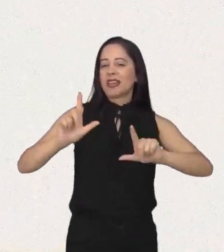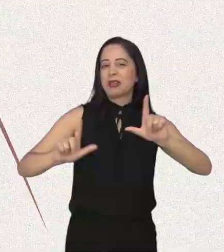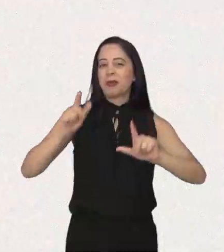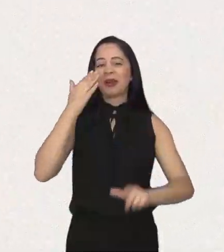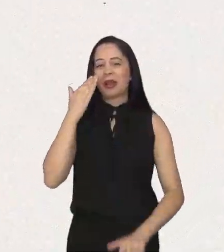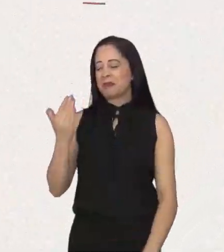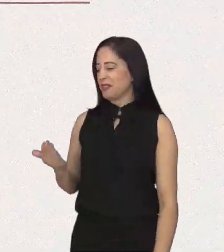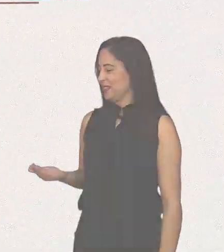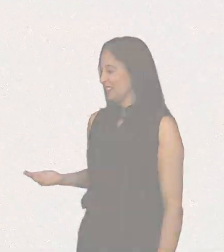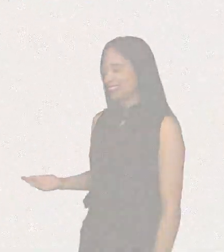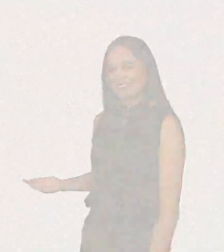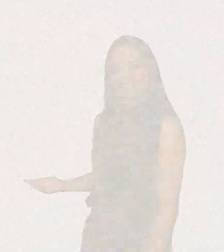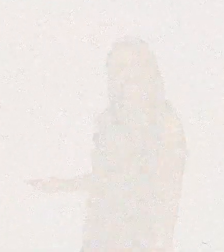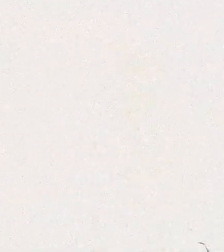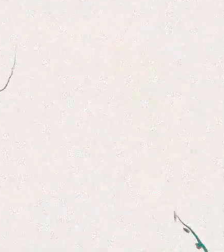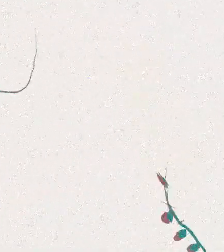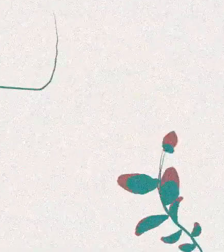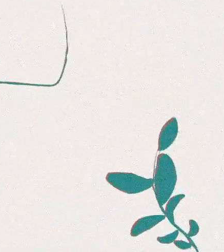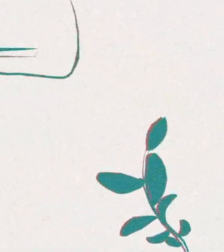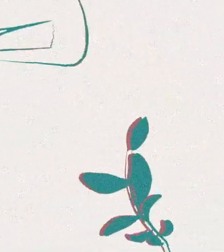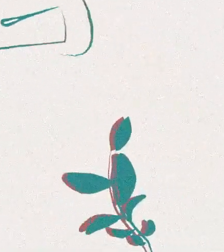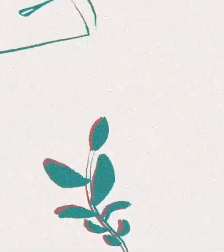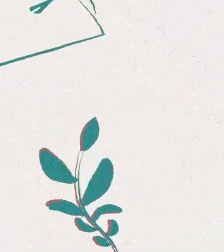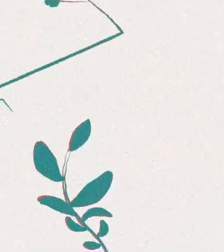agora, Feito em Casa.